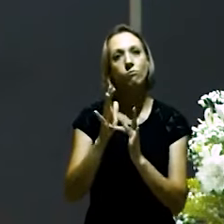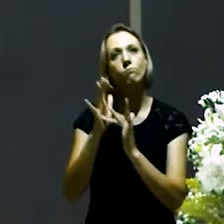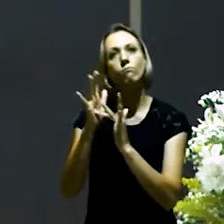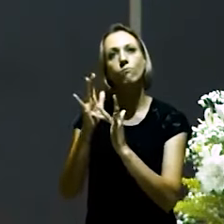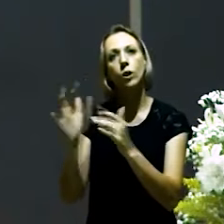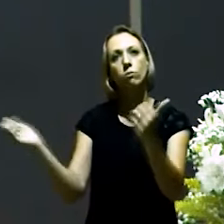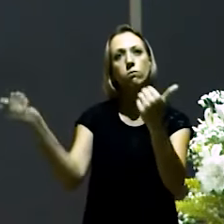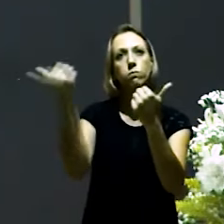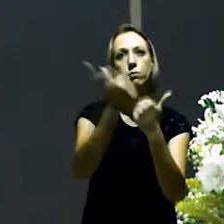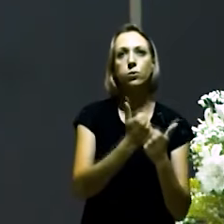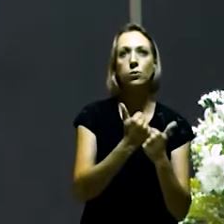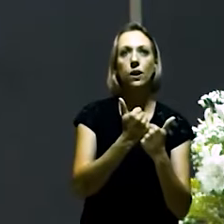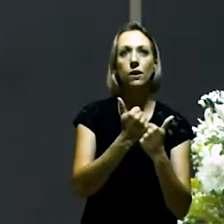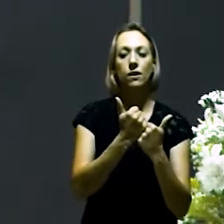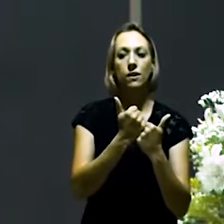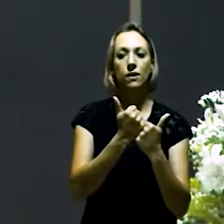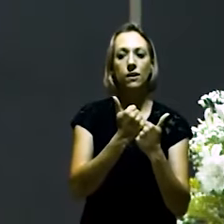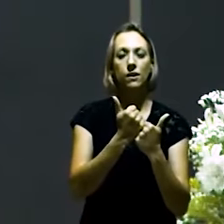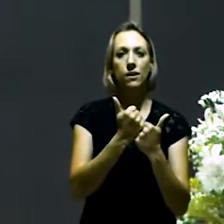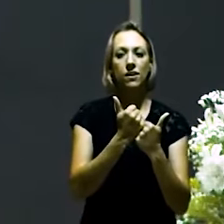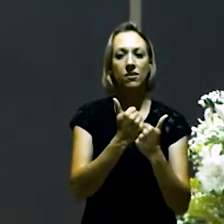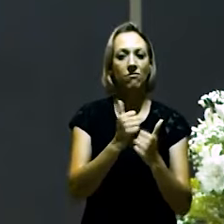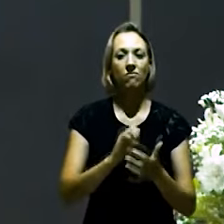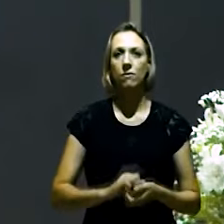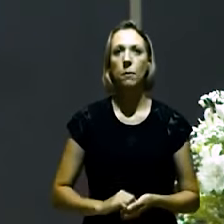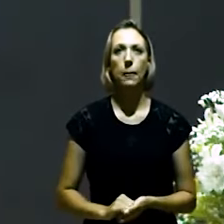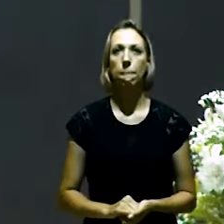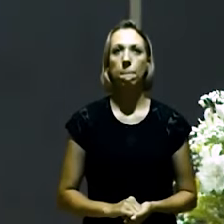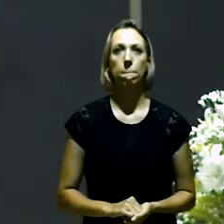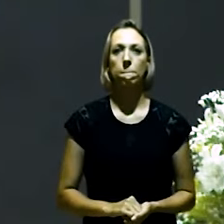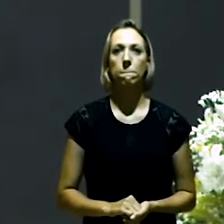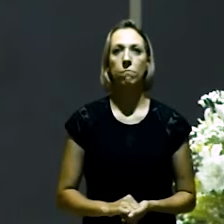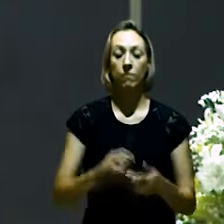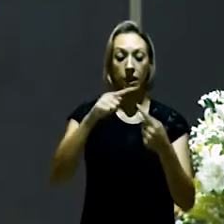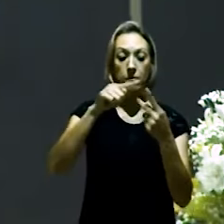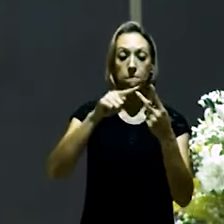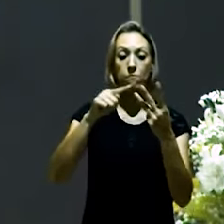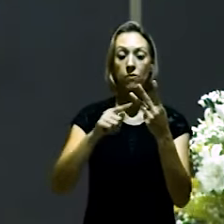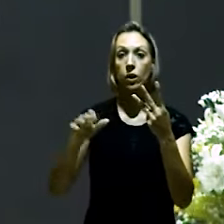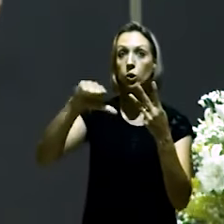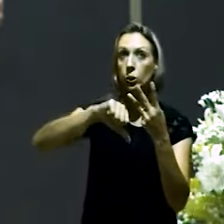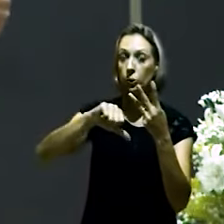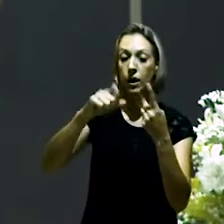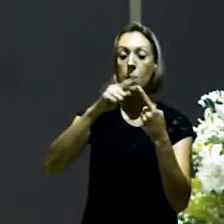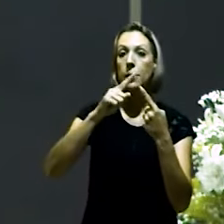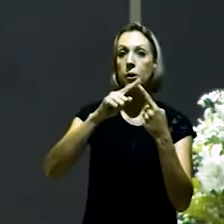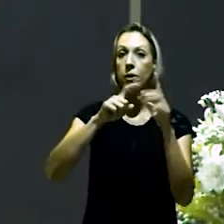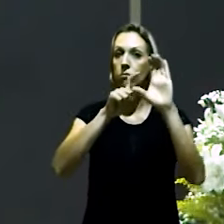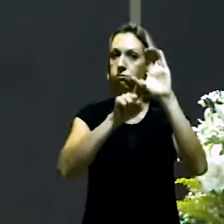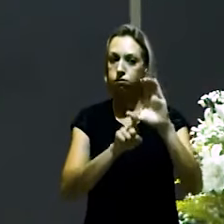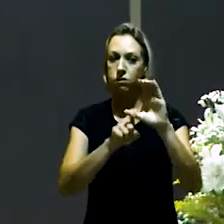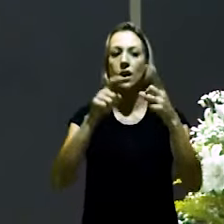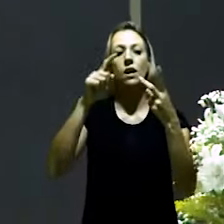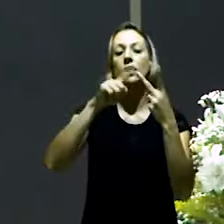Você prestou atenção nesse texto que existem três coisas negativas em nosso desfavor? Primeiro, há um escrito de dívida. Segundo,